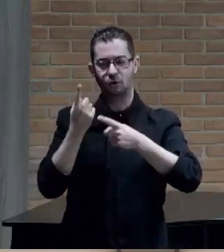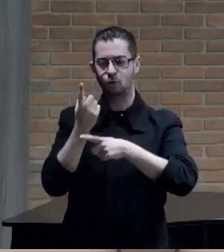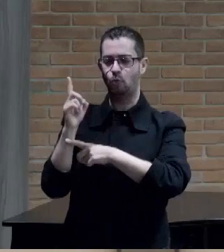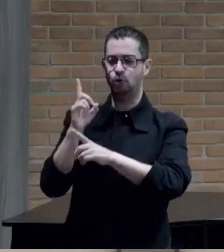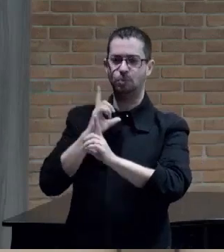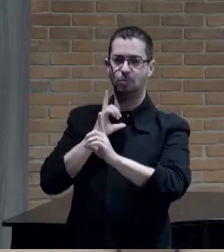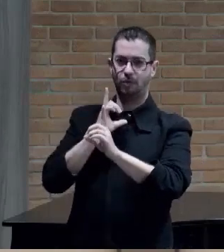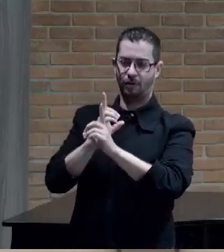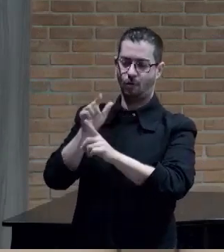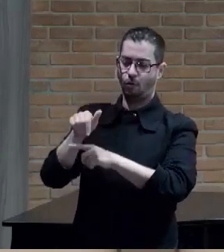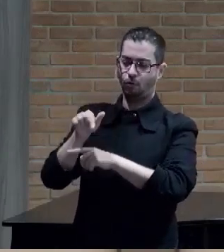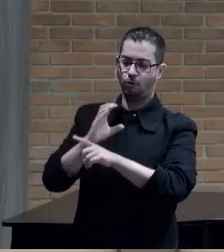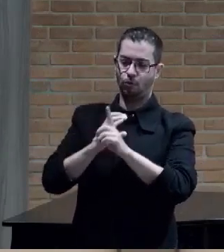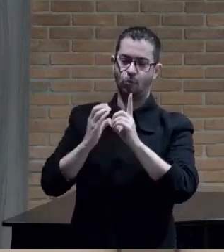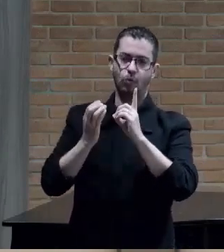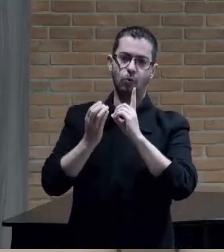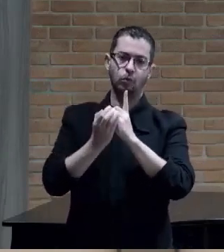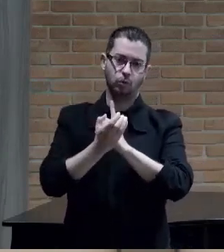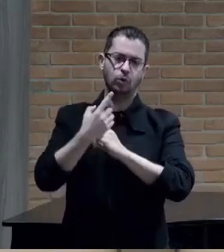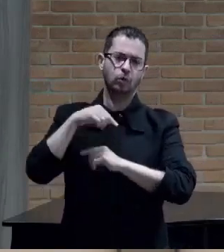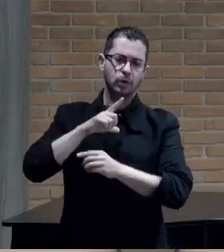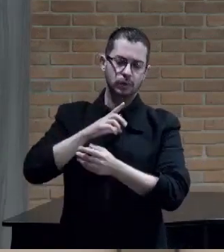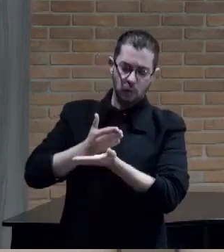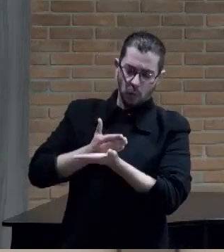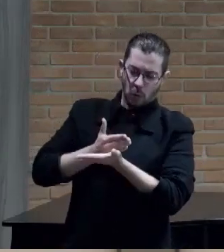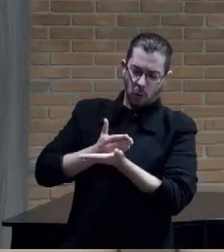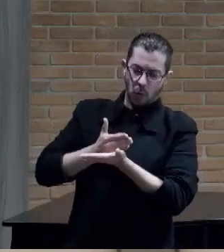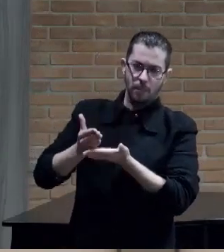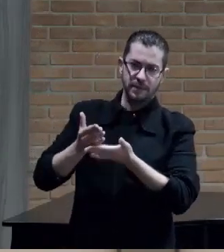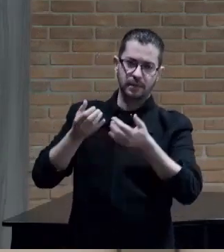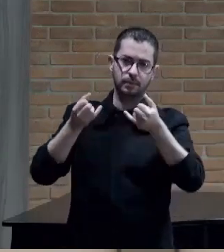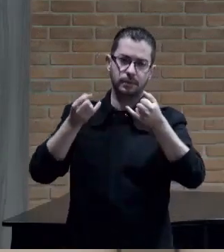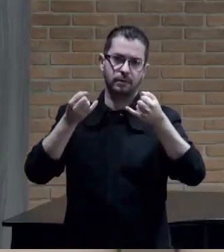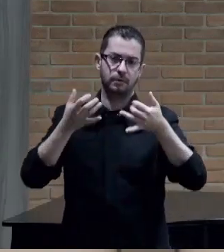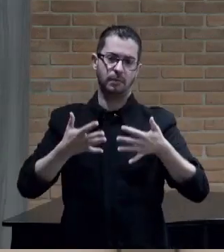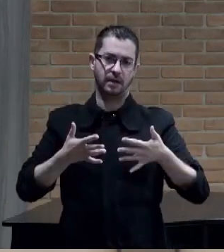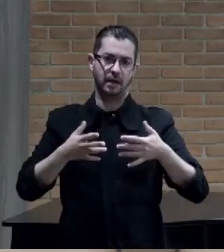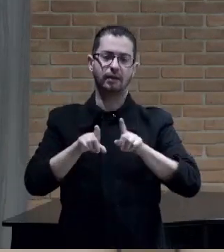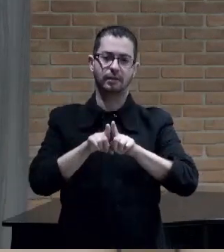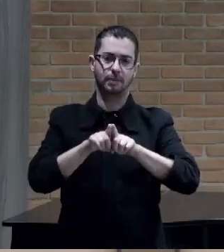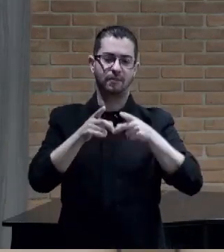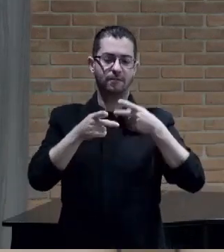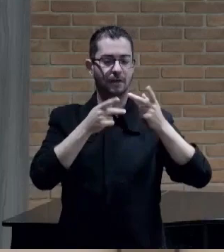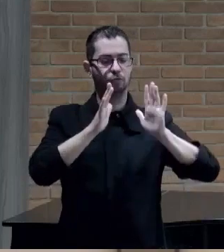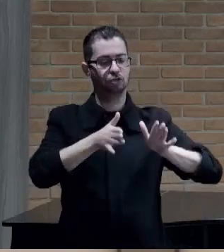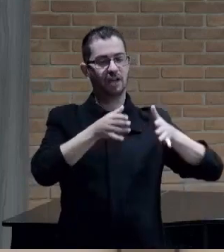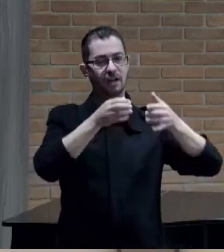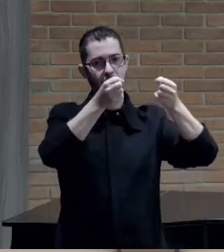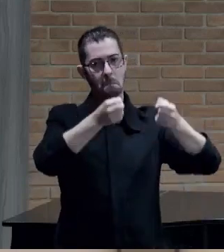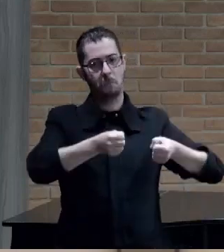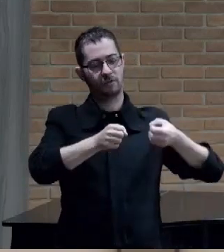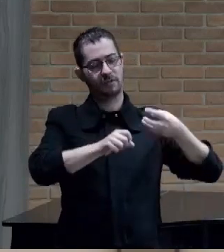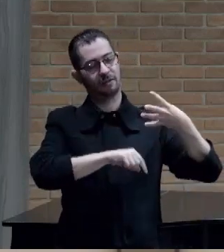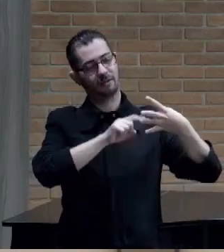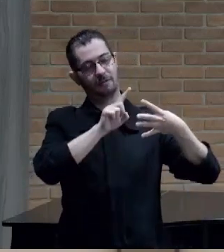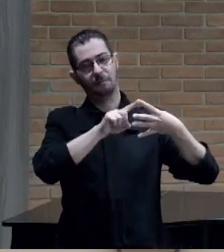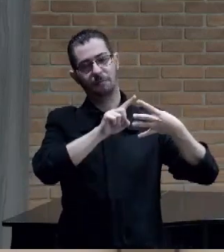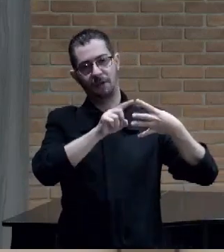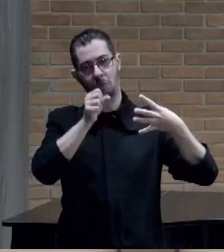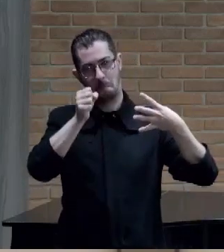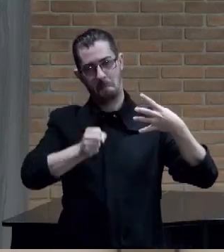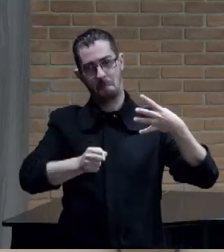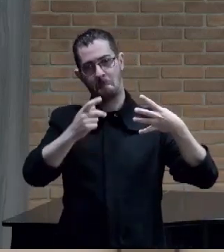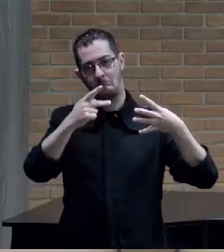nós falamos um pouquinho, introduzimos esse assunto e falamos a respeito do poder. E aqui no versículo 16,